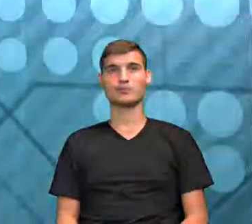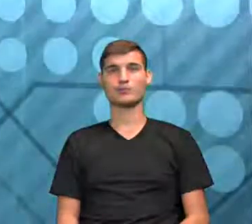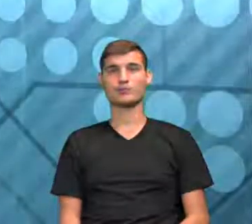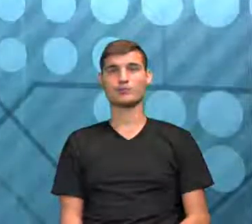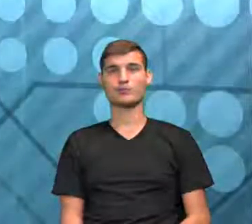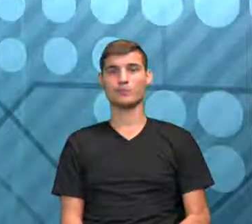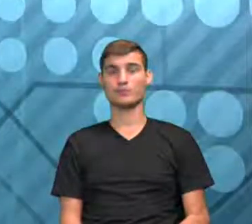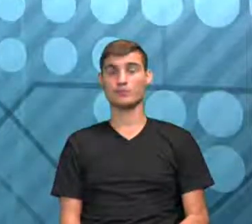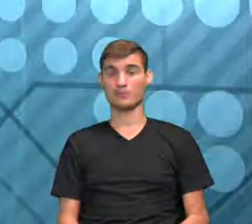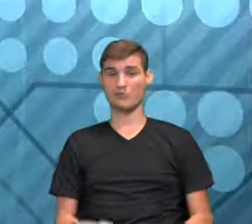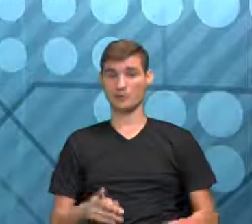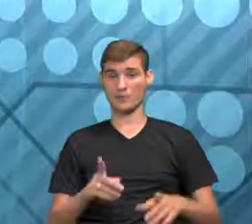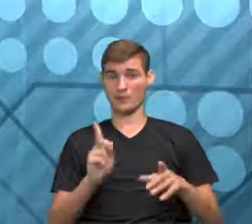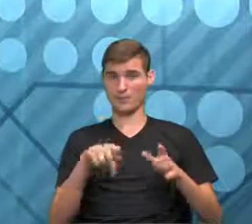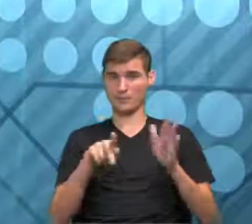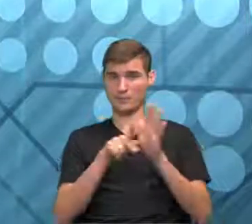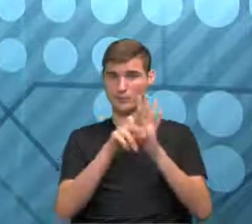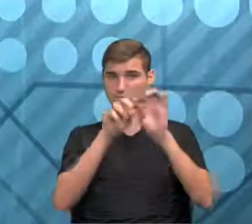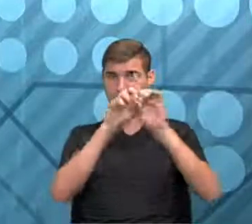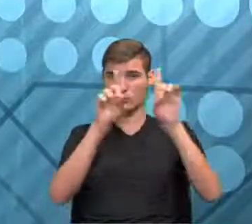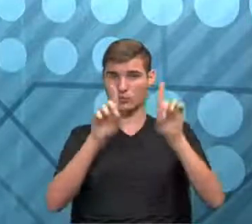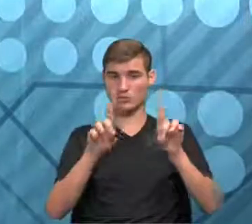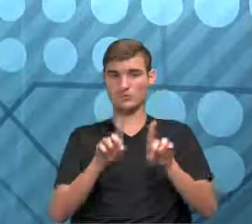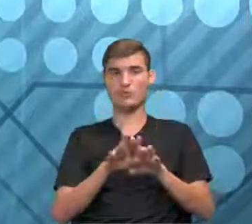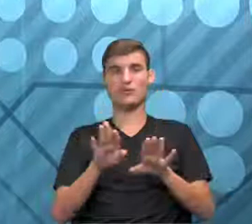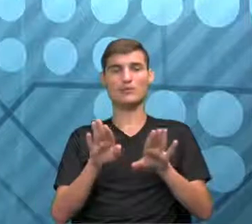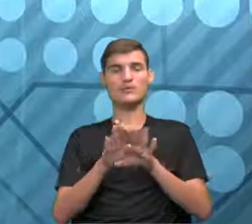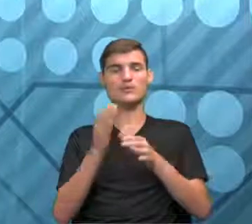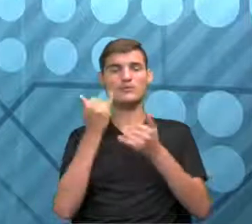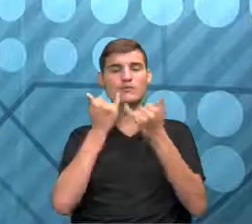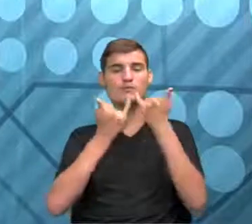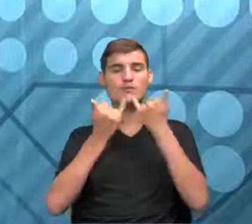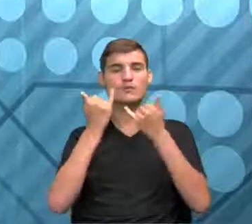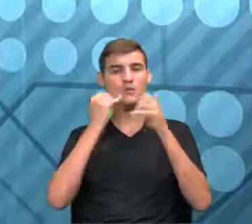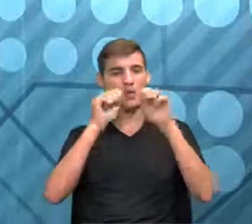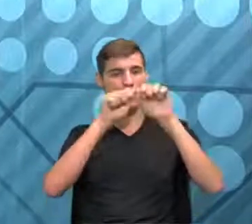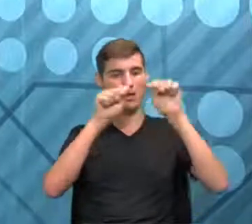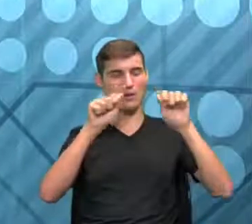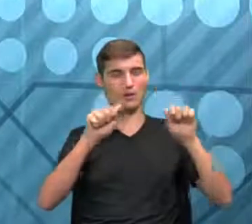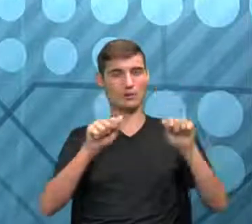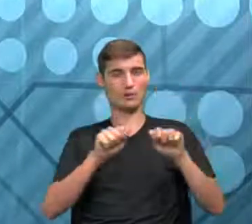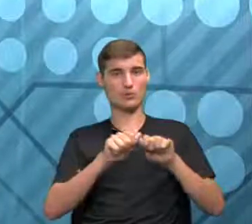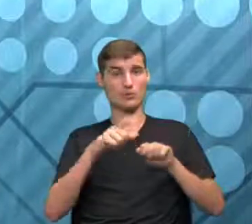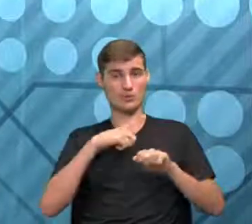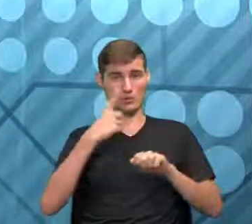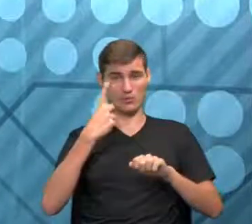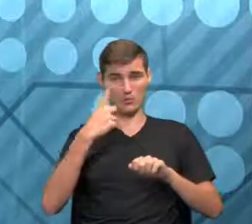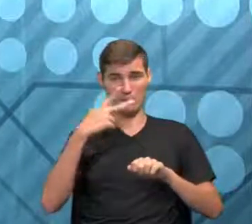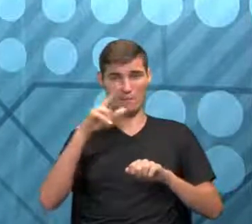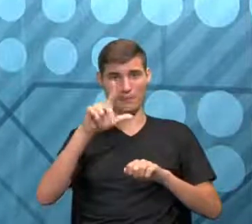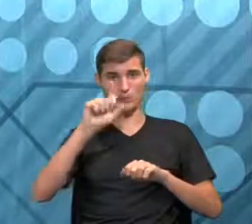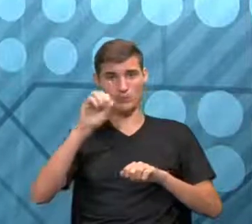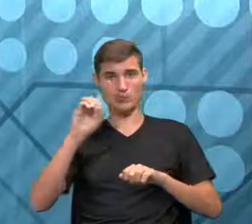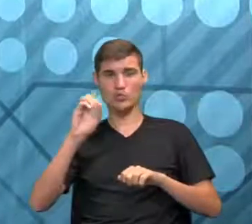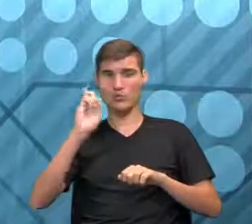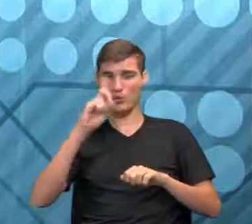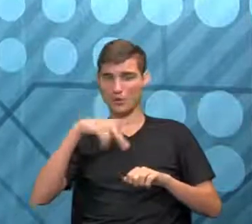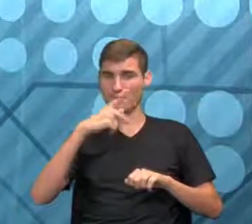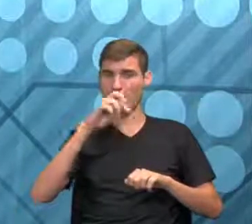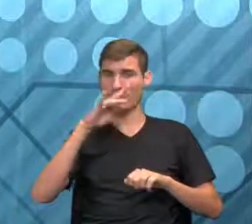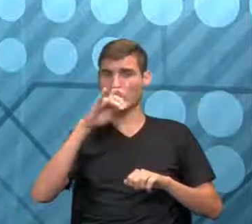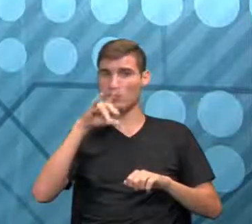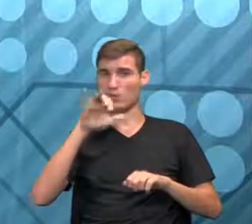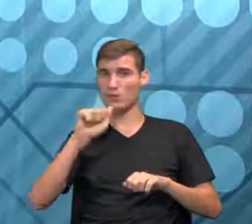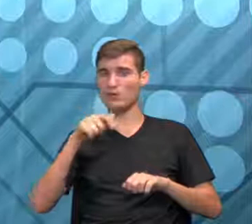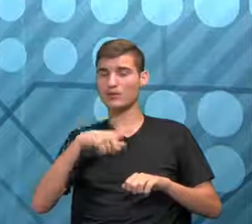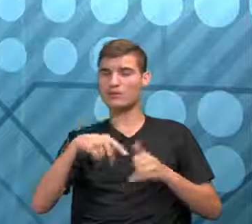Falando então de portadora digital e informação analógica. Agora eu tenho um trem de pulsos como sendo a portadora e a minha informação